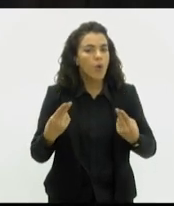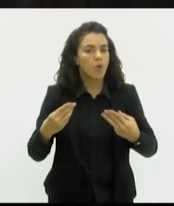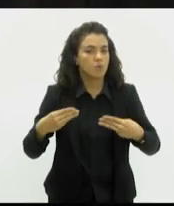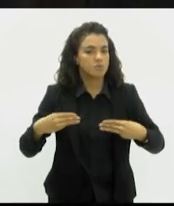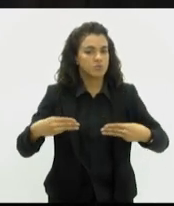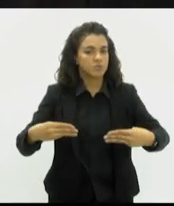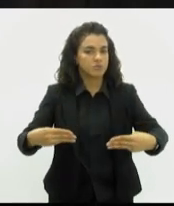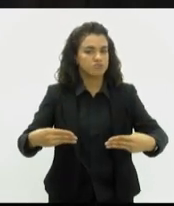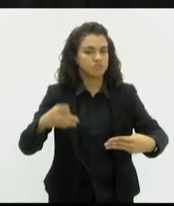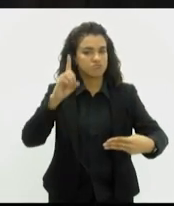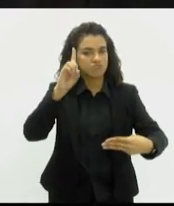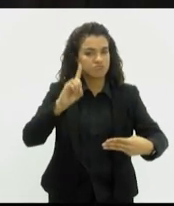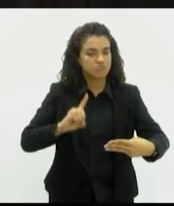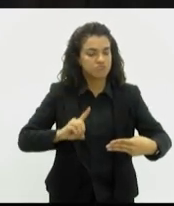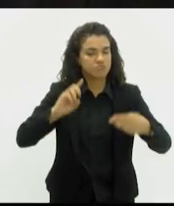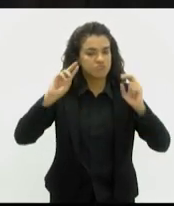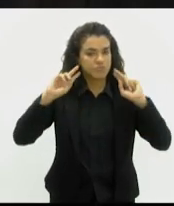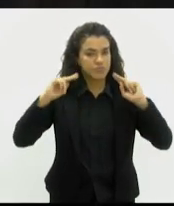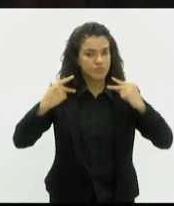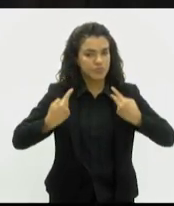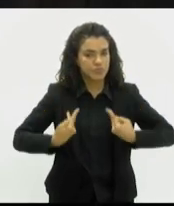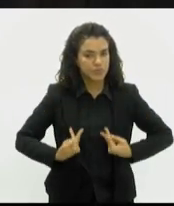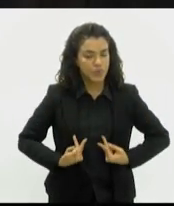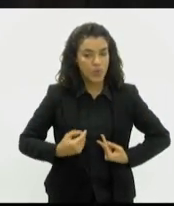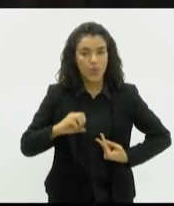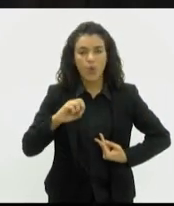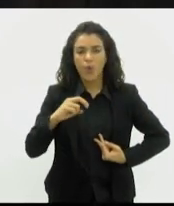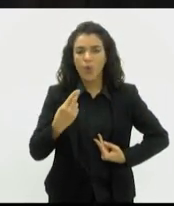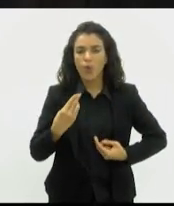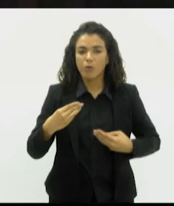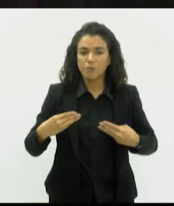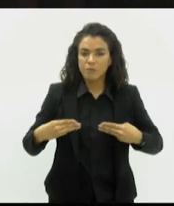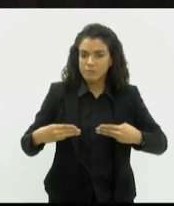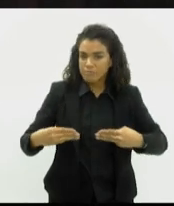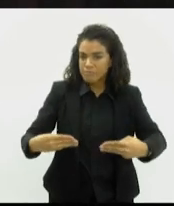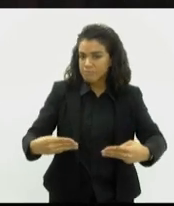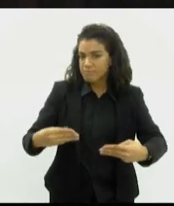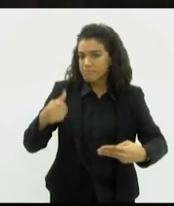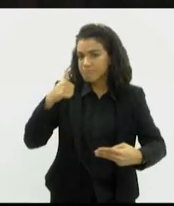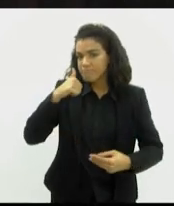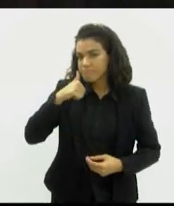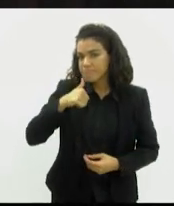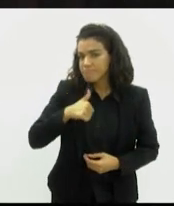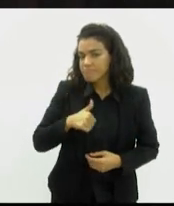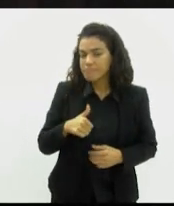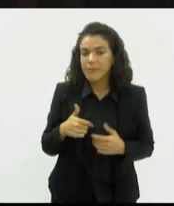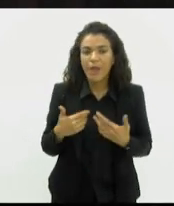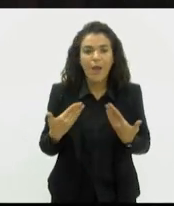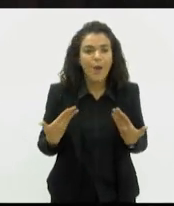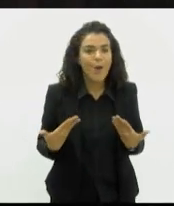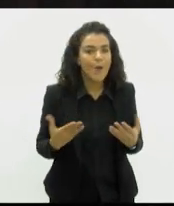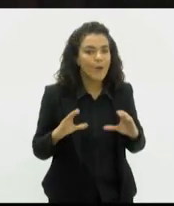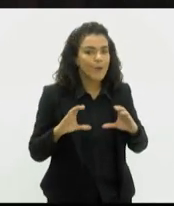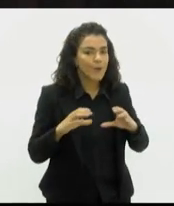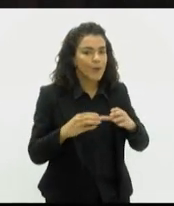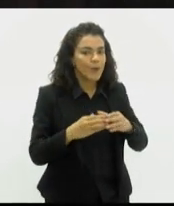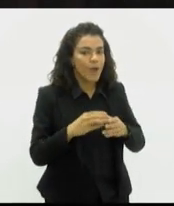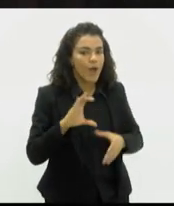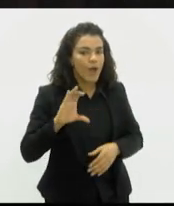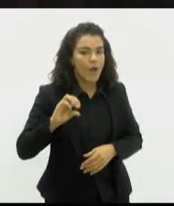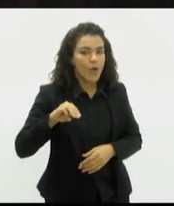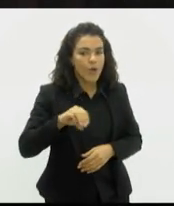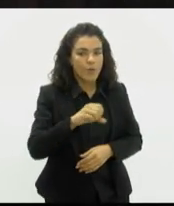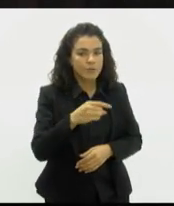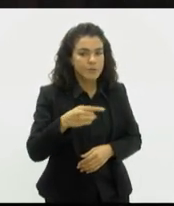Humanos? Ou o Ministério da Mulher? Cadê a Comissão de Defesa